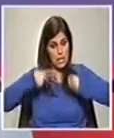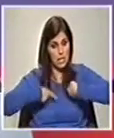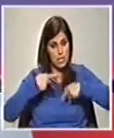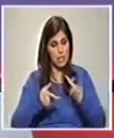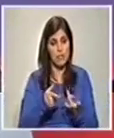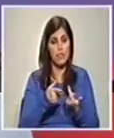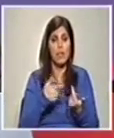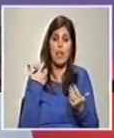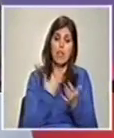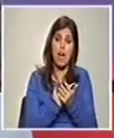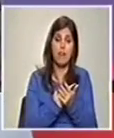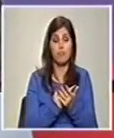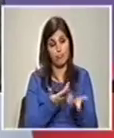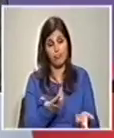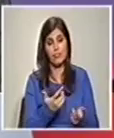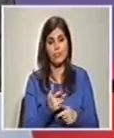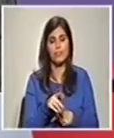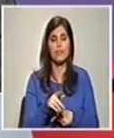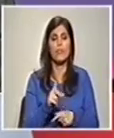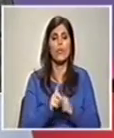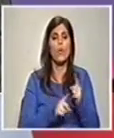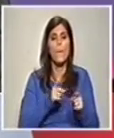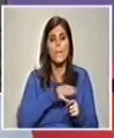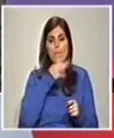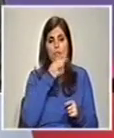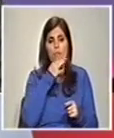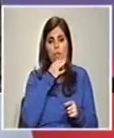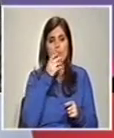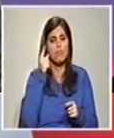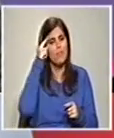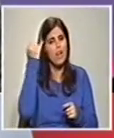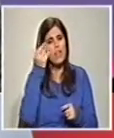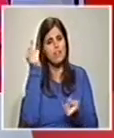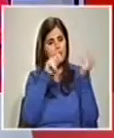Capacitado. Mas a formação que vocês fazem, nomeadamente, começava a falar do empreendedorismo social, é no sentido de